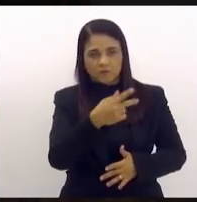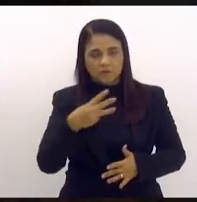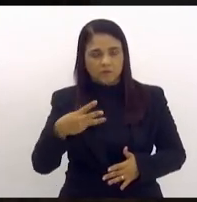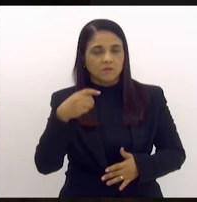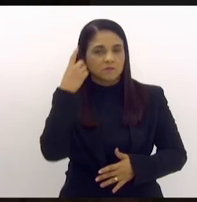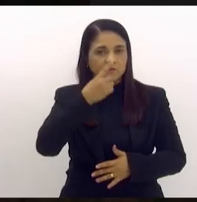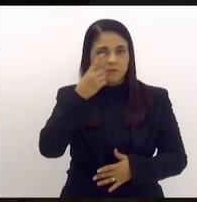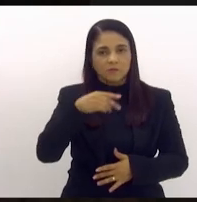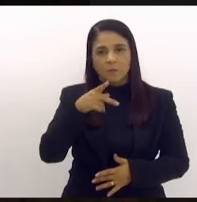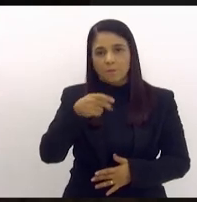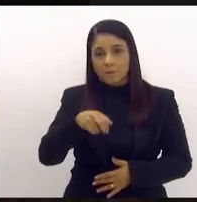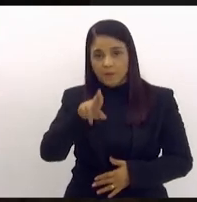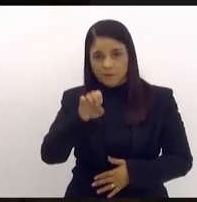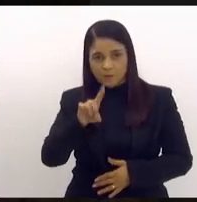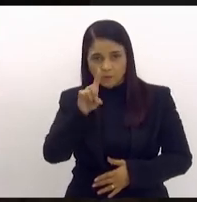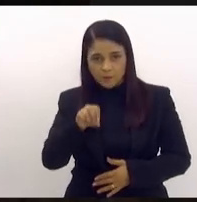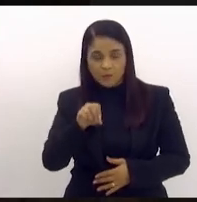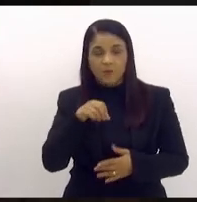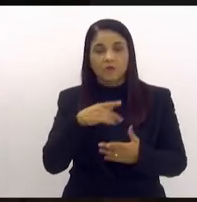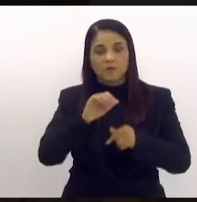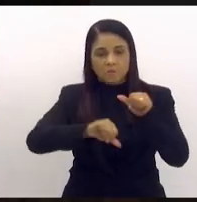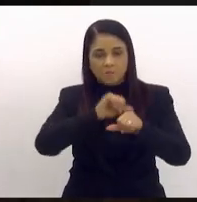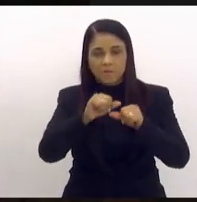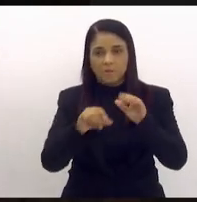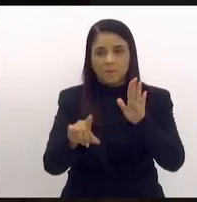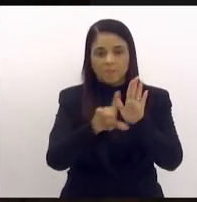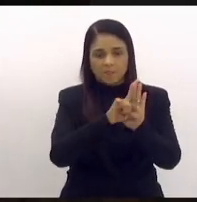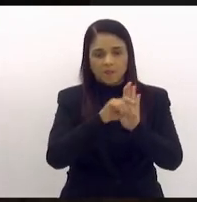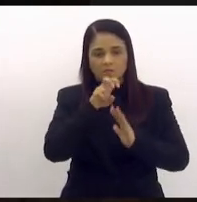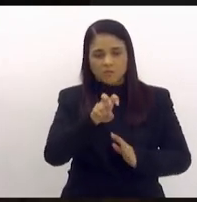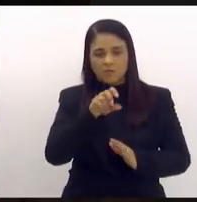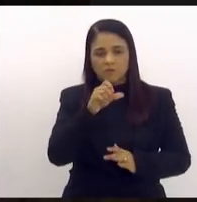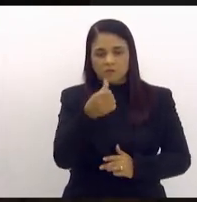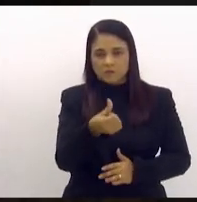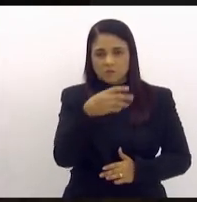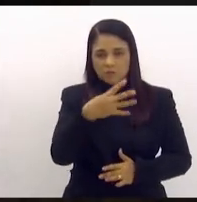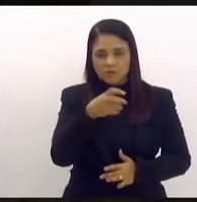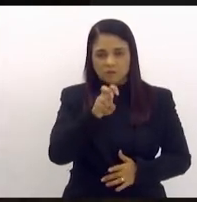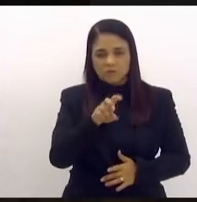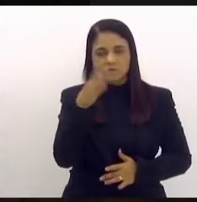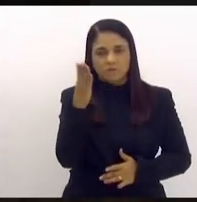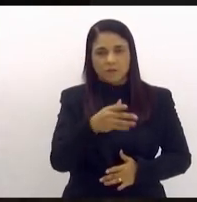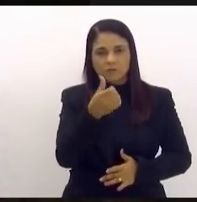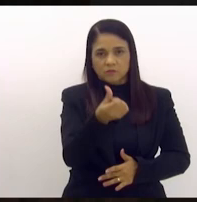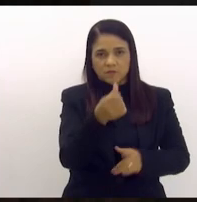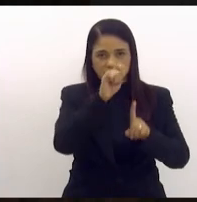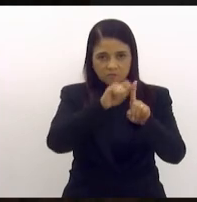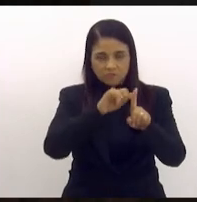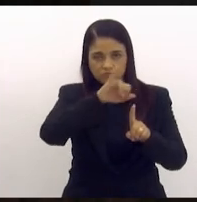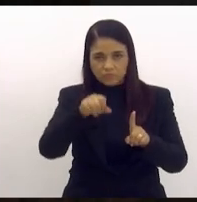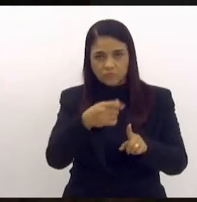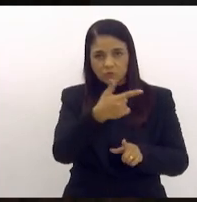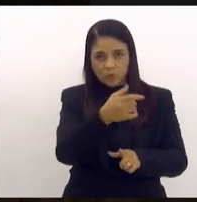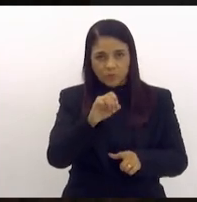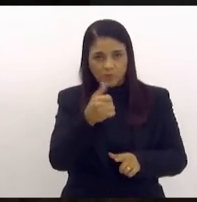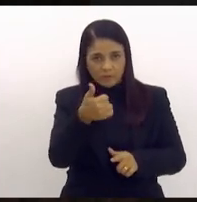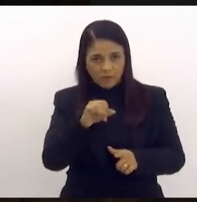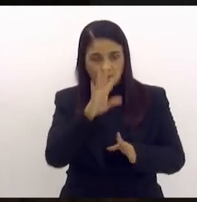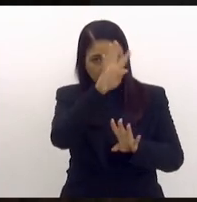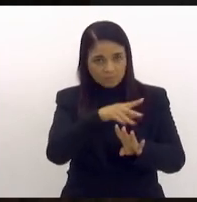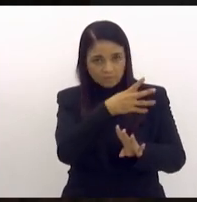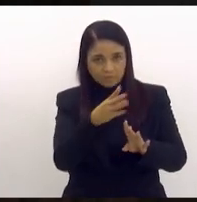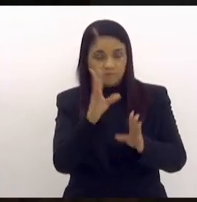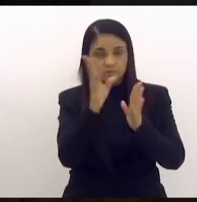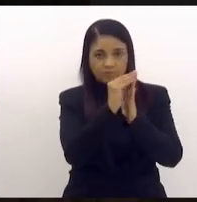do deputado Pedro Ricardo, que altera o anexo da lei 5.645, de 6 de janeiro de 2010, para incluir no